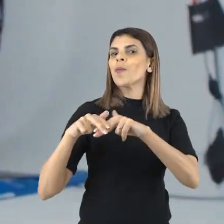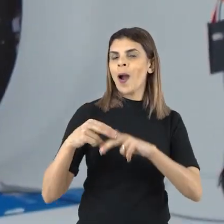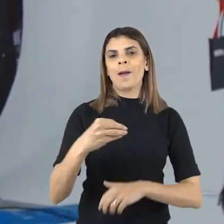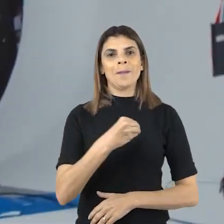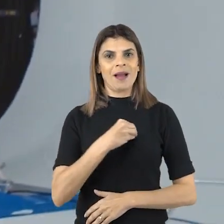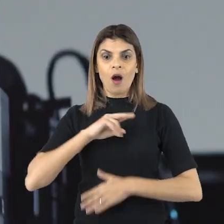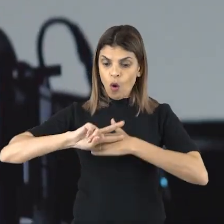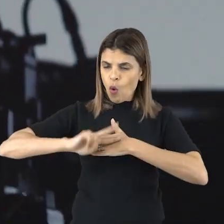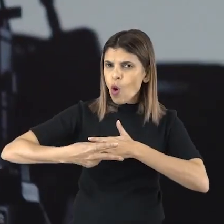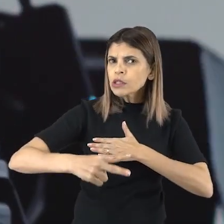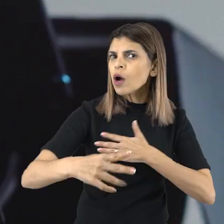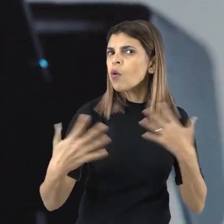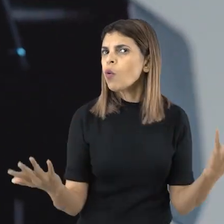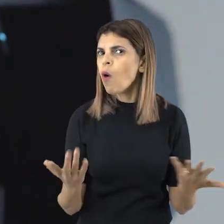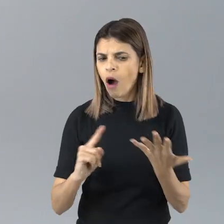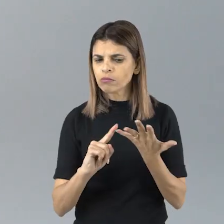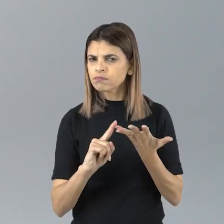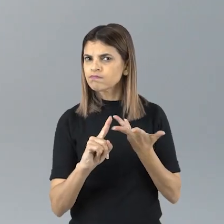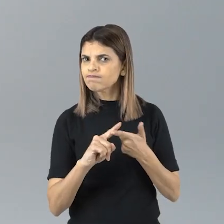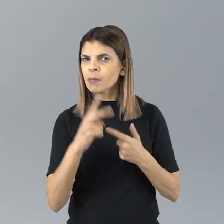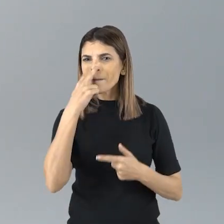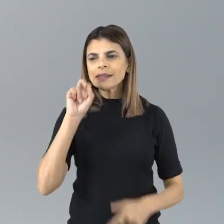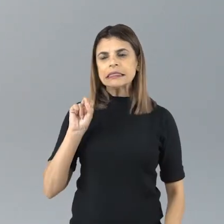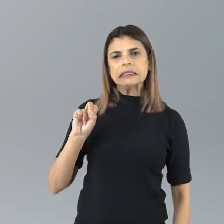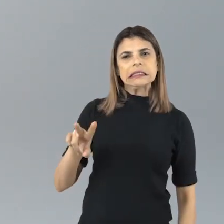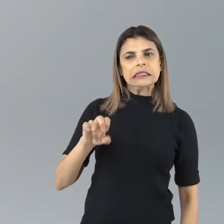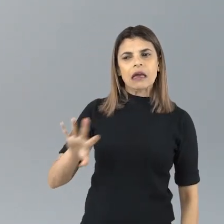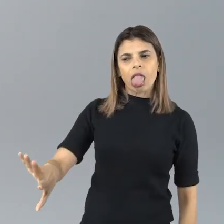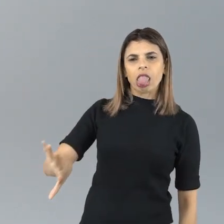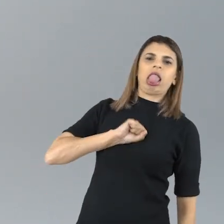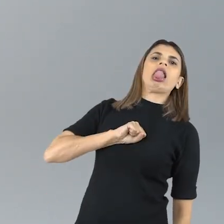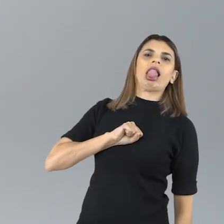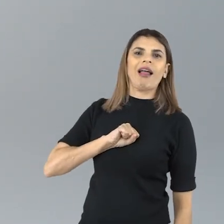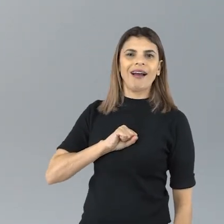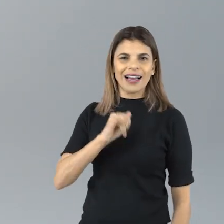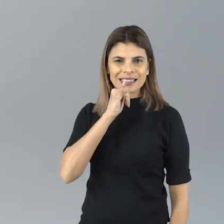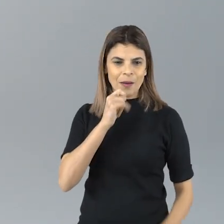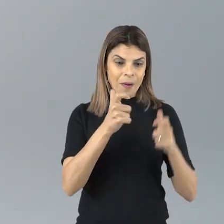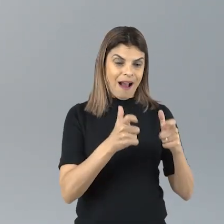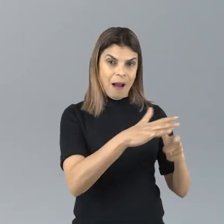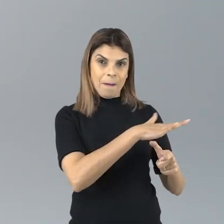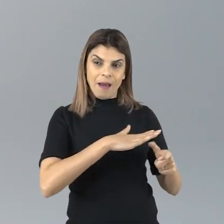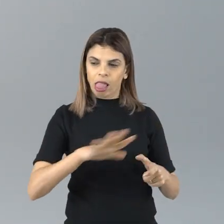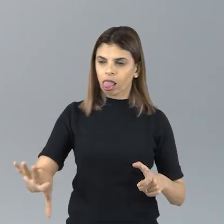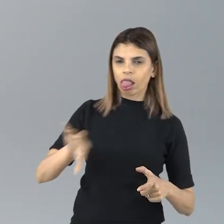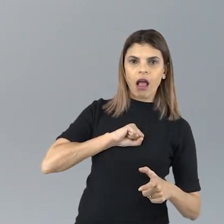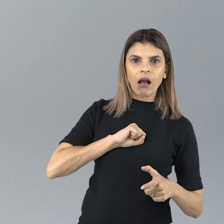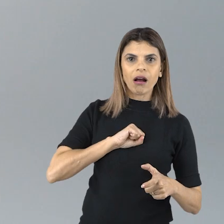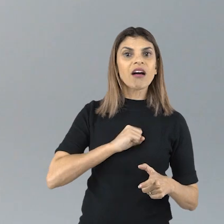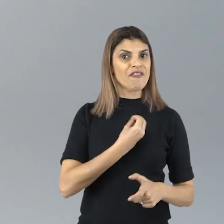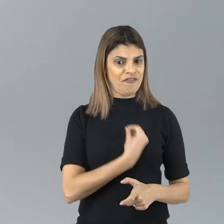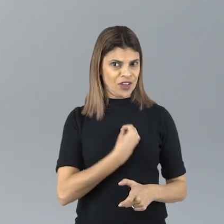Então, quais são as consequências do pecado? Bom, a primeira é a contaminação. E assim como a contaminação do ambiente é um problema, Jesus disse que é